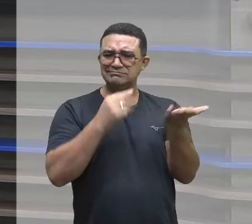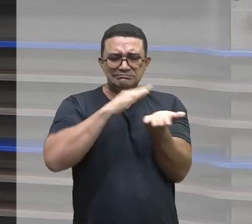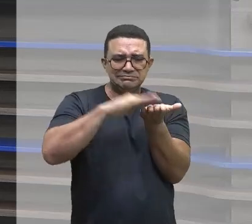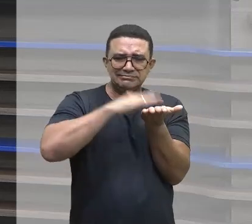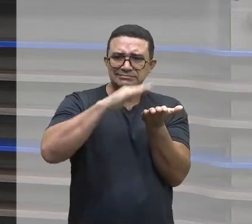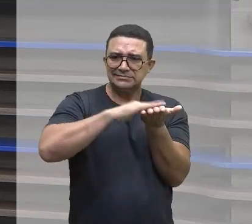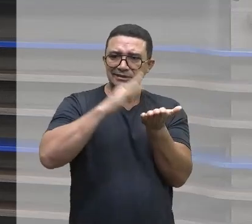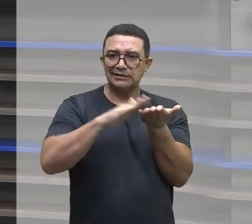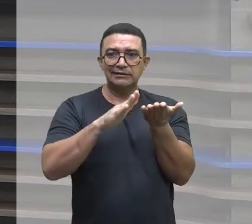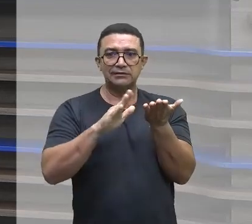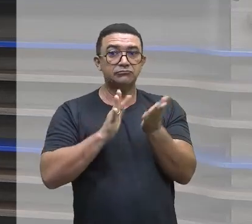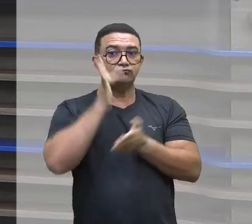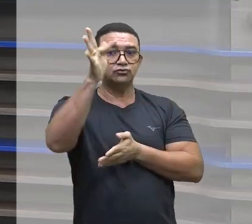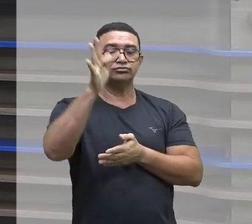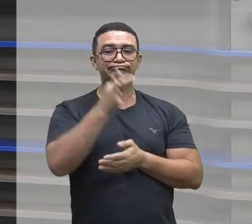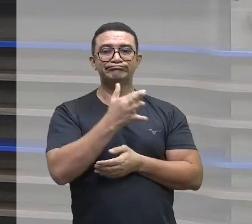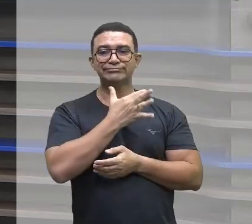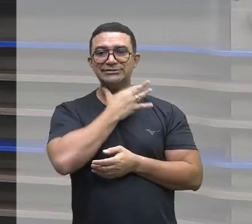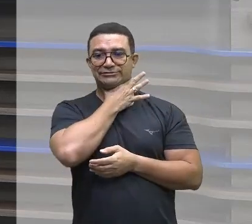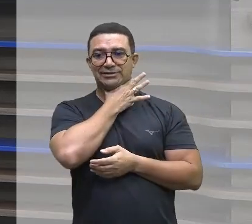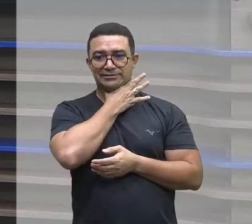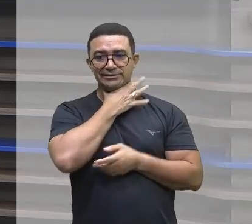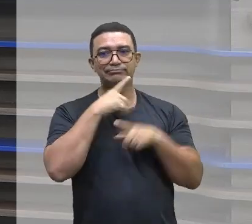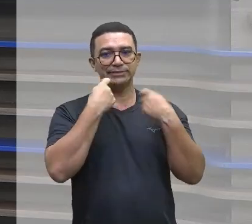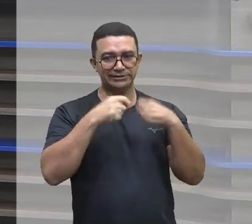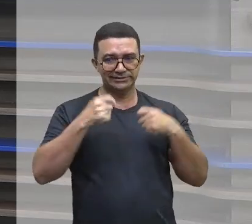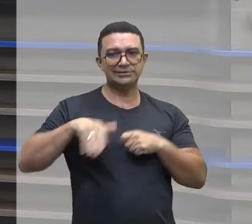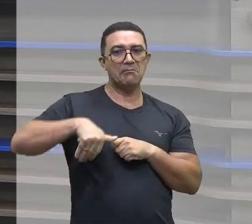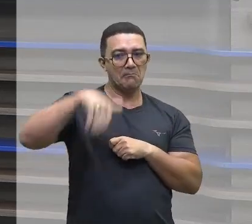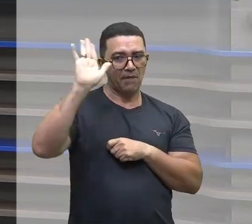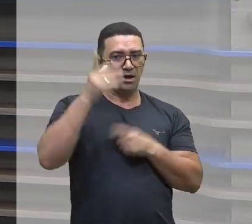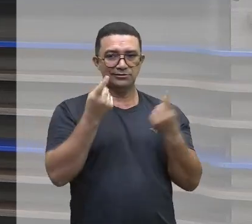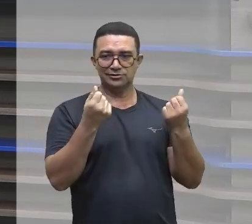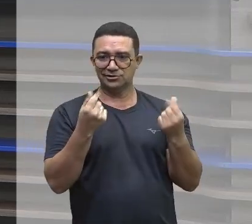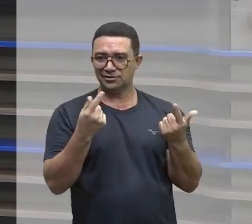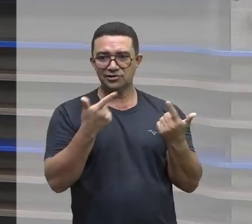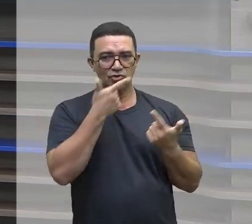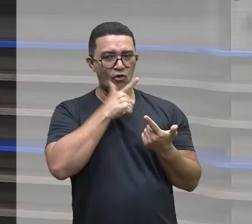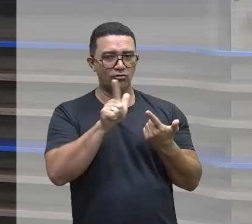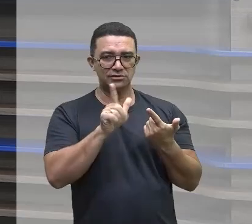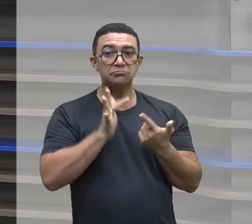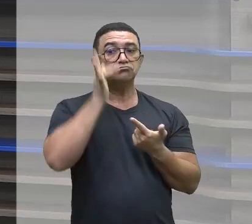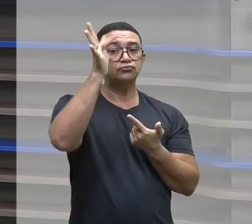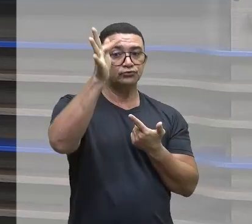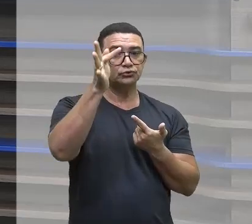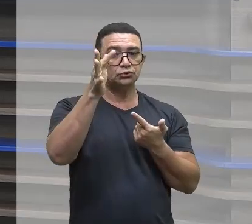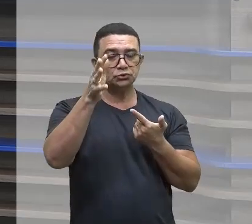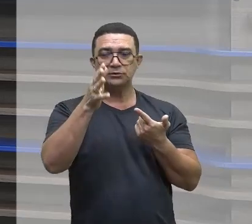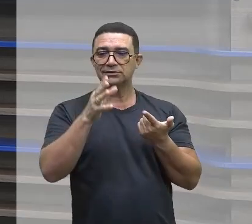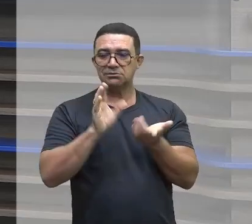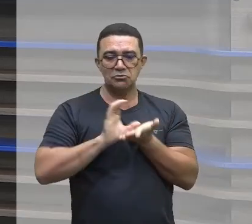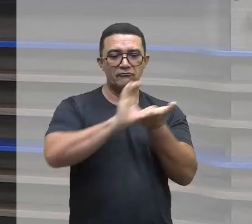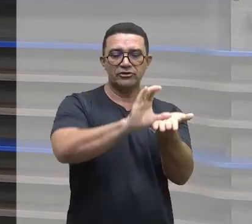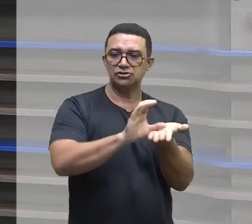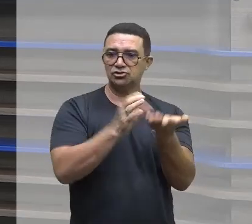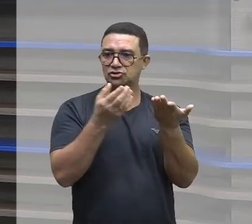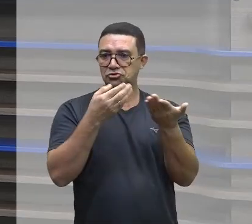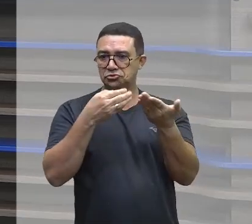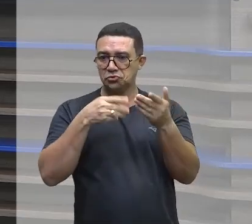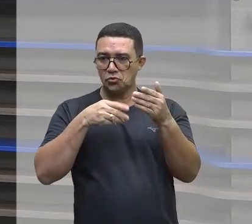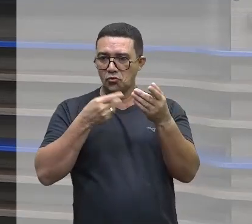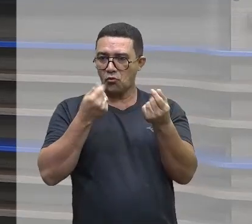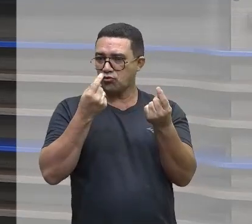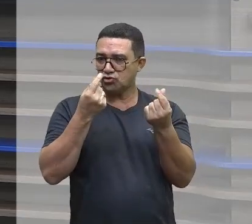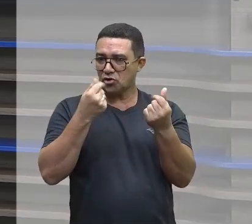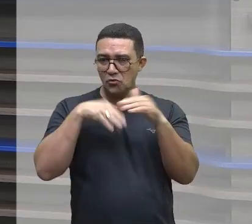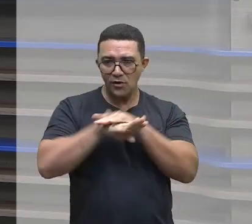endividado. E aí você vai precisar cada vez mais de dinheiro e não vai conseguir se planejar para poder investir e ter uma vida